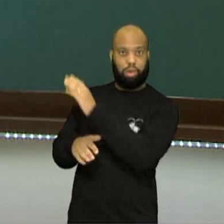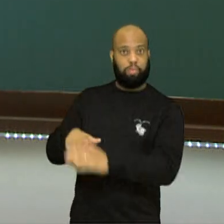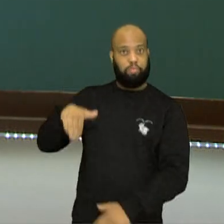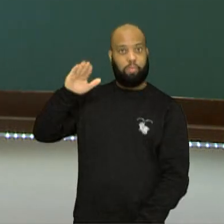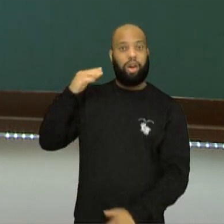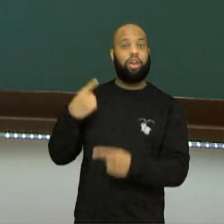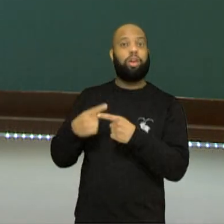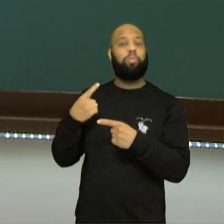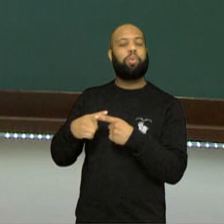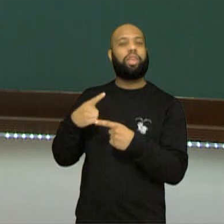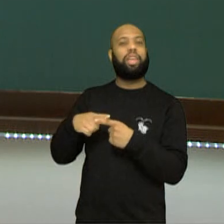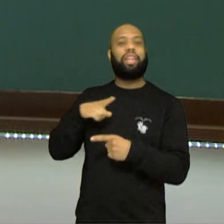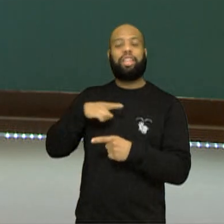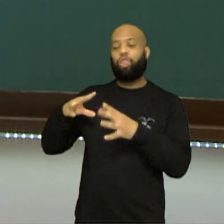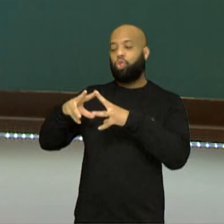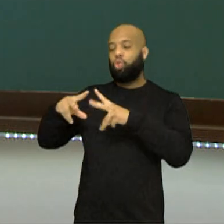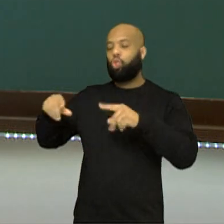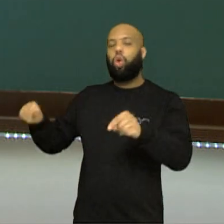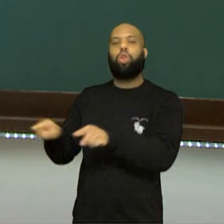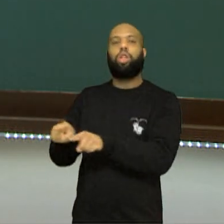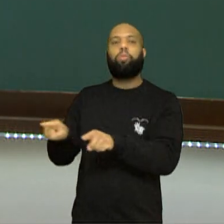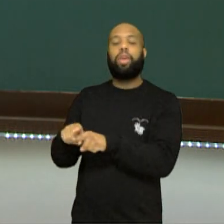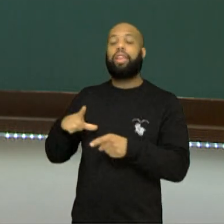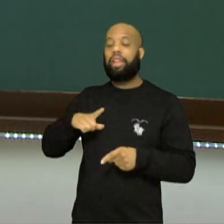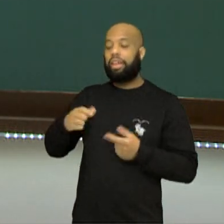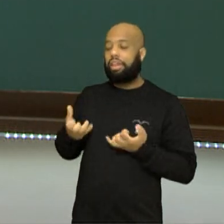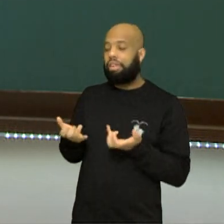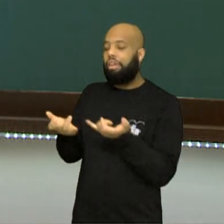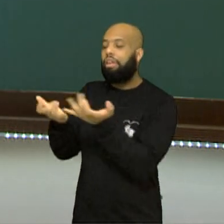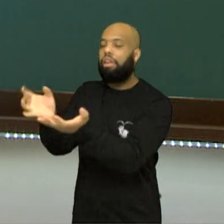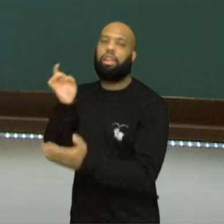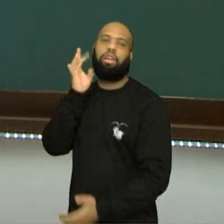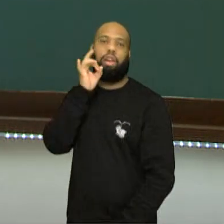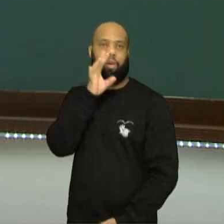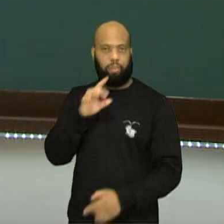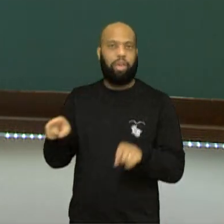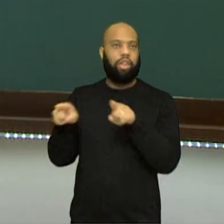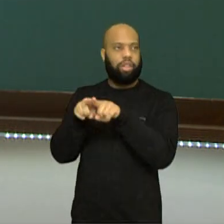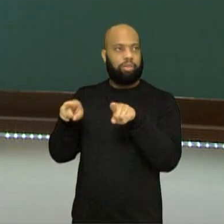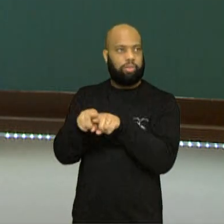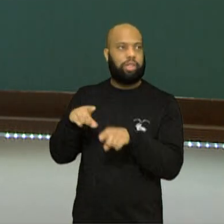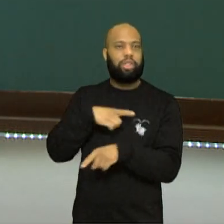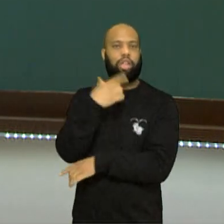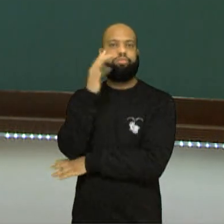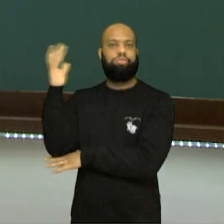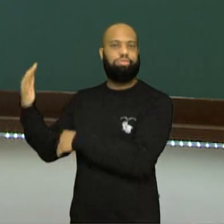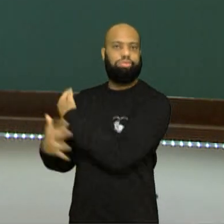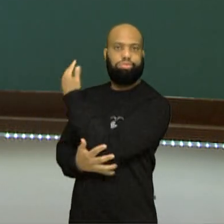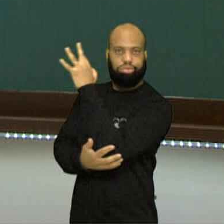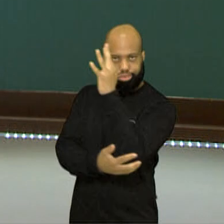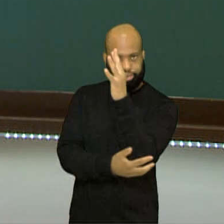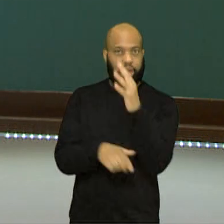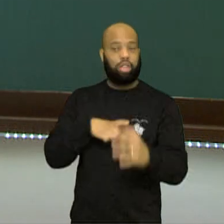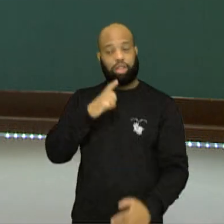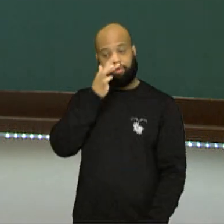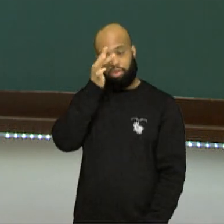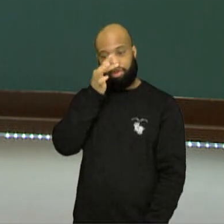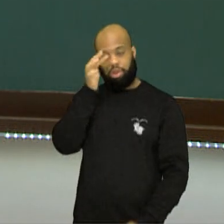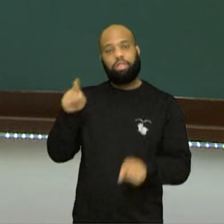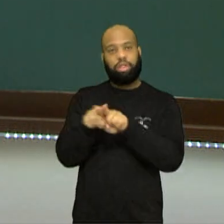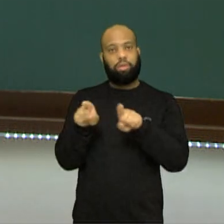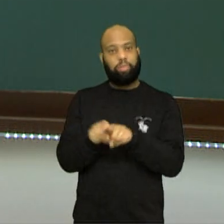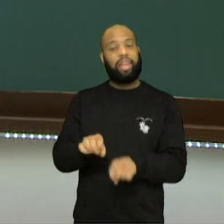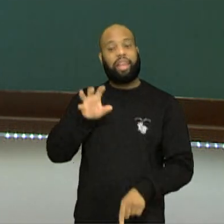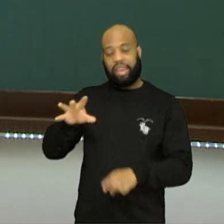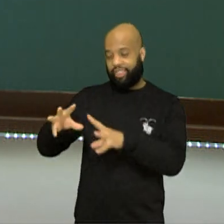o solo e eu tenho grama, arbustos, árvores, flores. Então